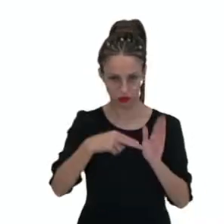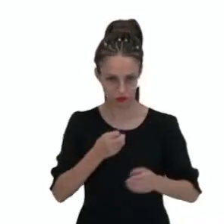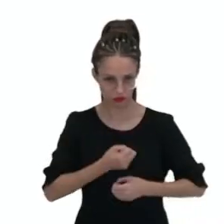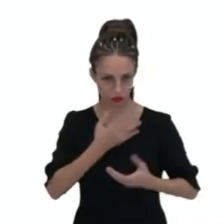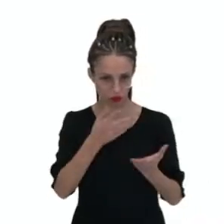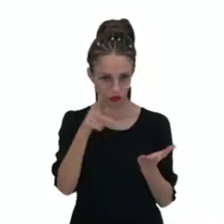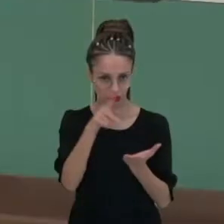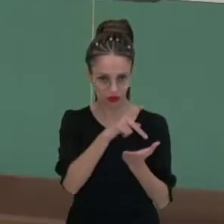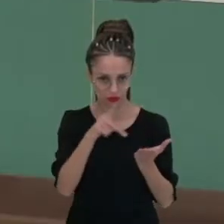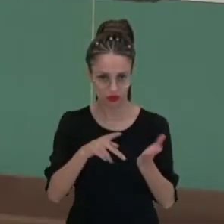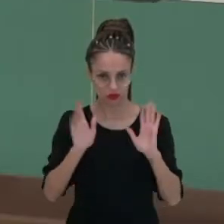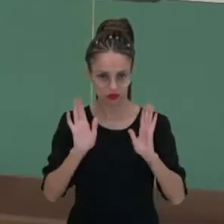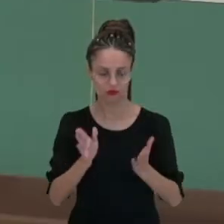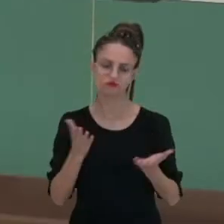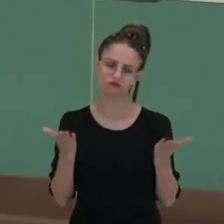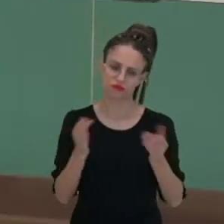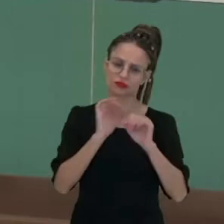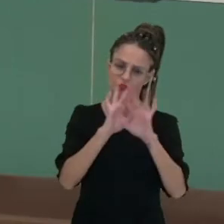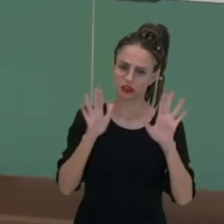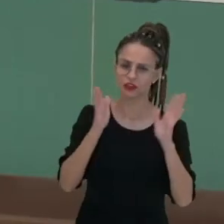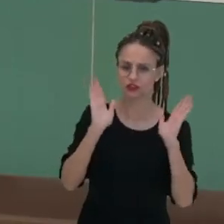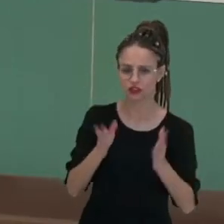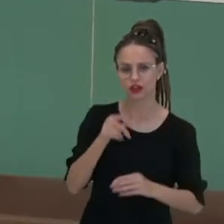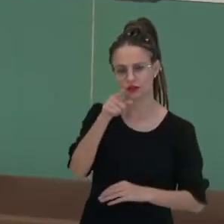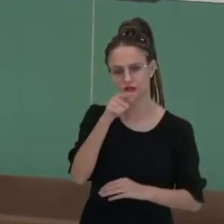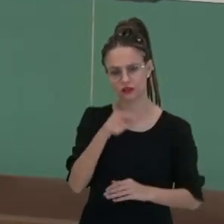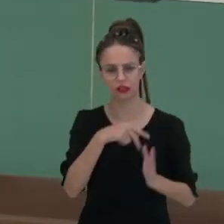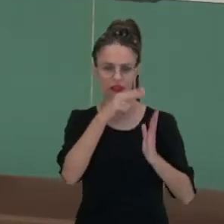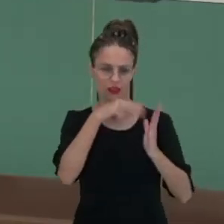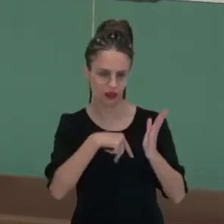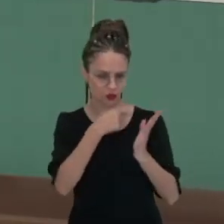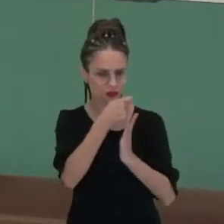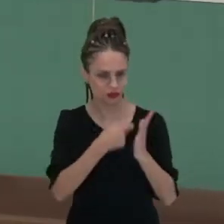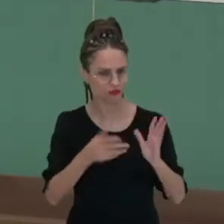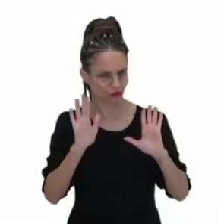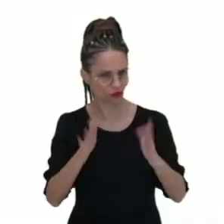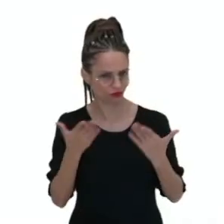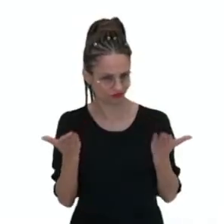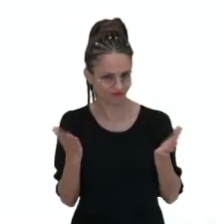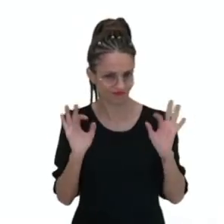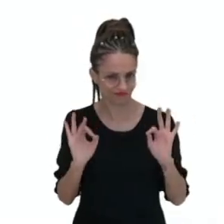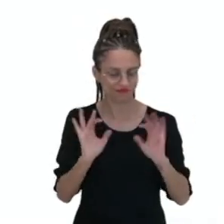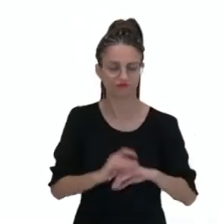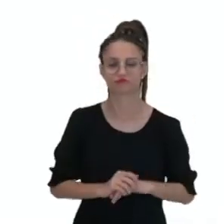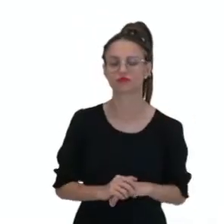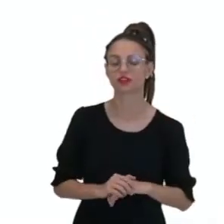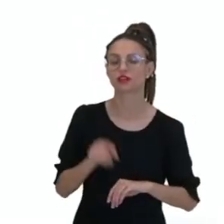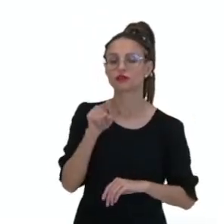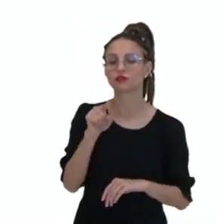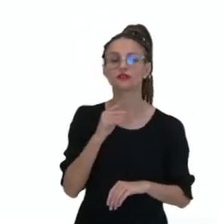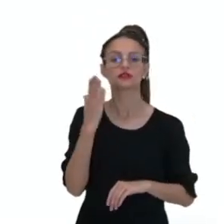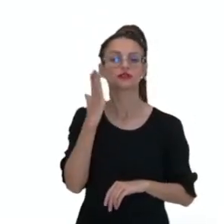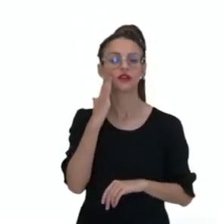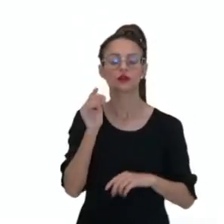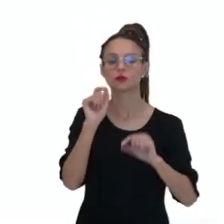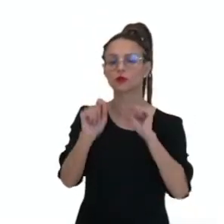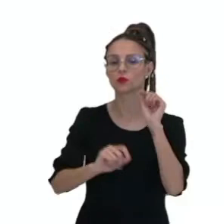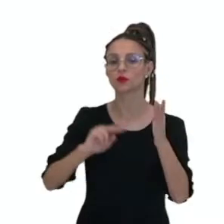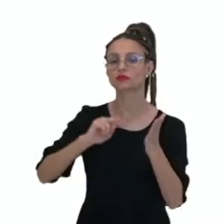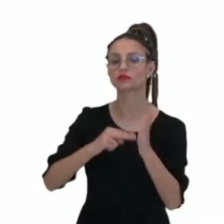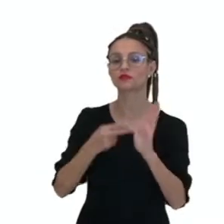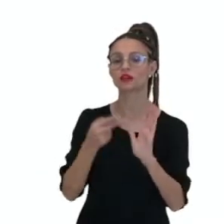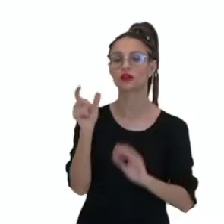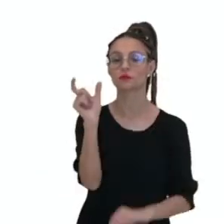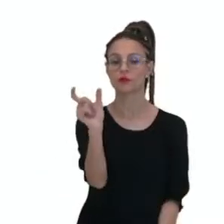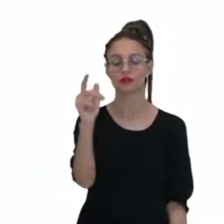que já deve ter lido, já deve ter ouvido, já deve até ter escrito um poema, não é mesmo? Você sabe então o que quer dizer a palavra